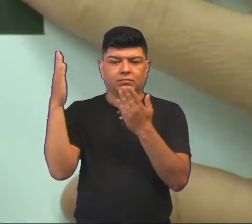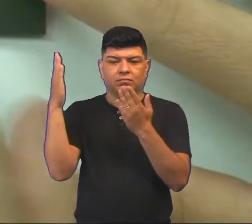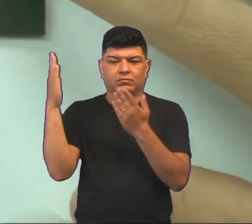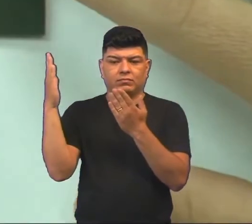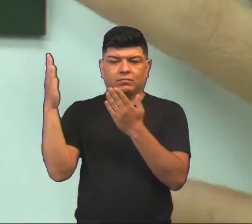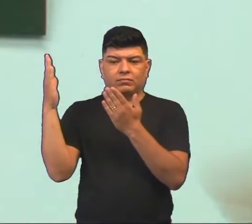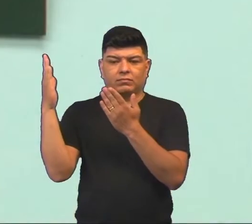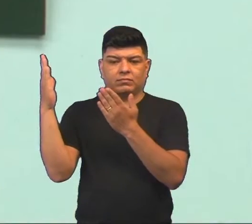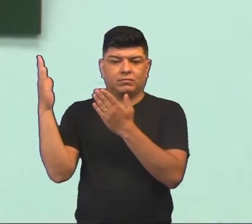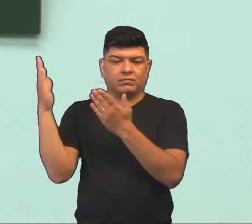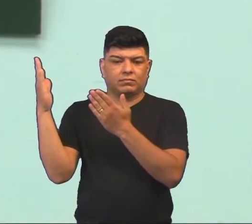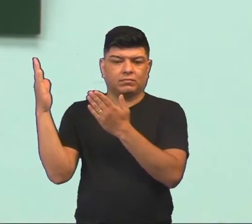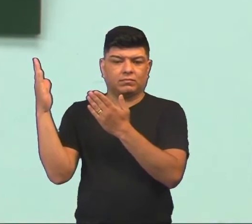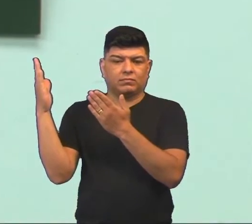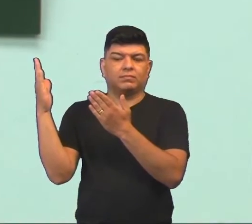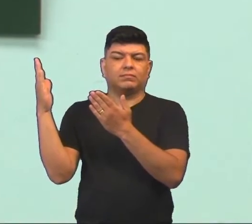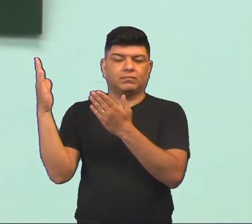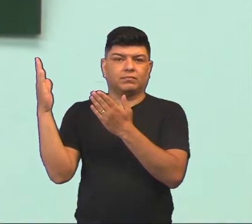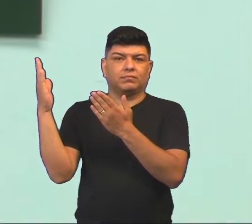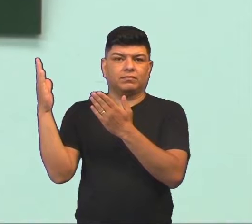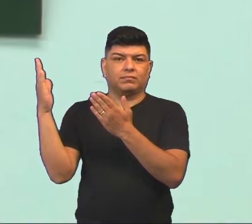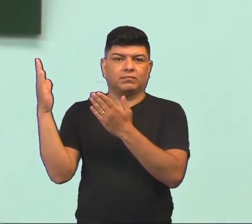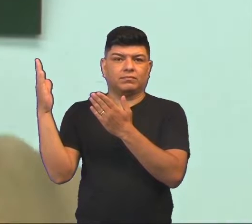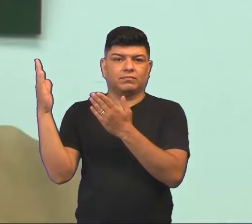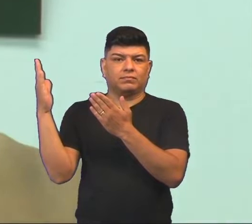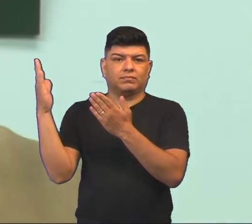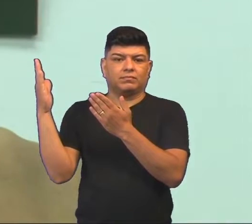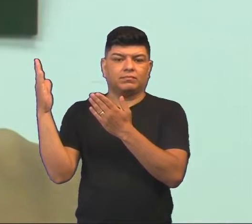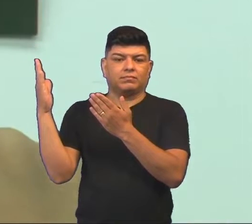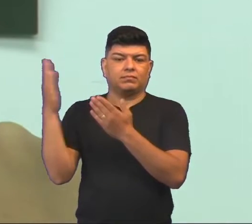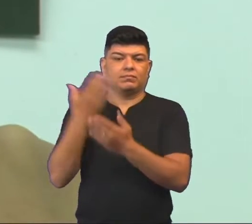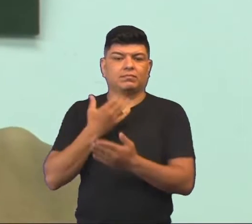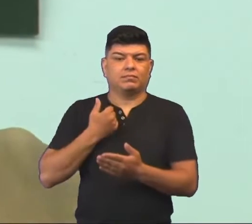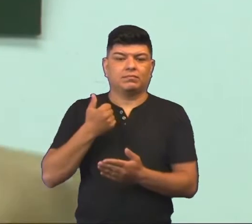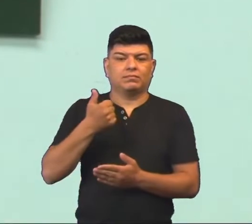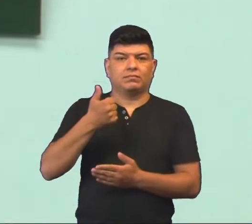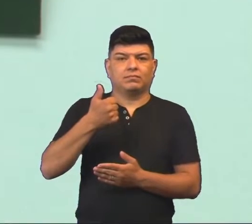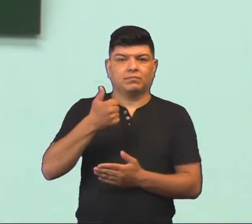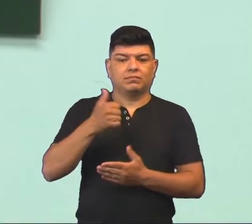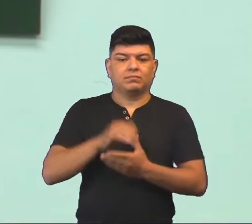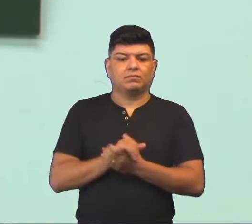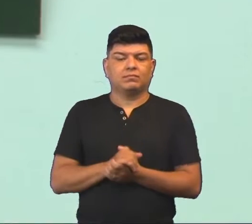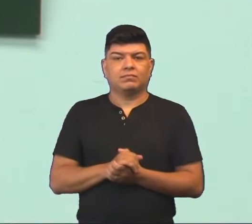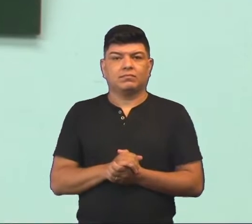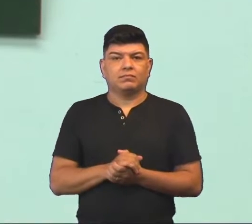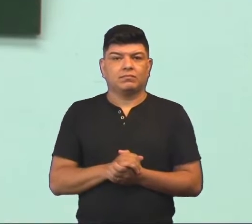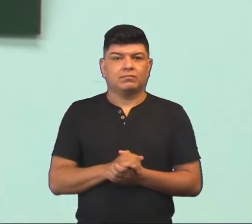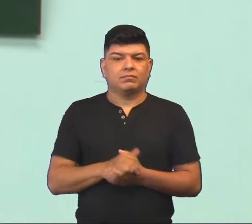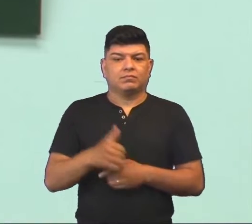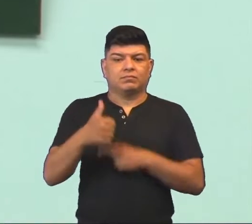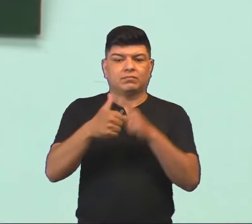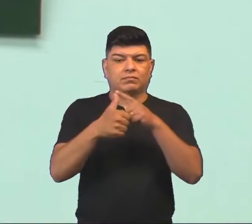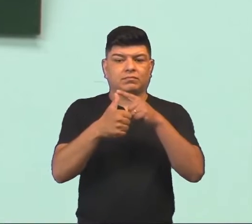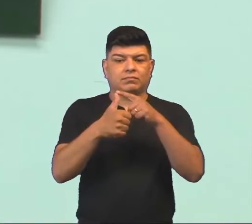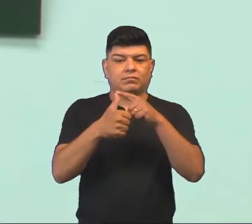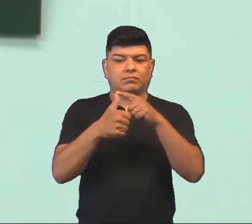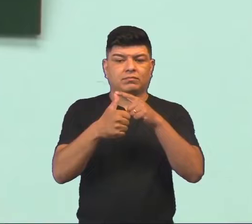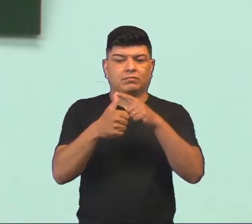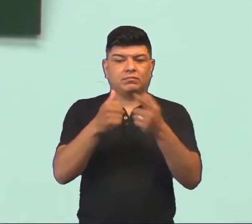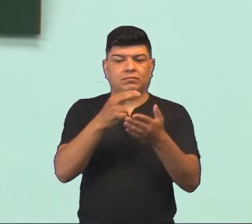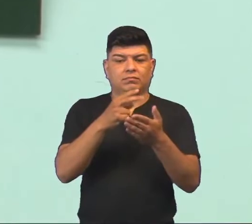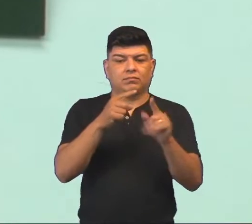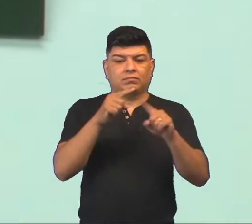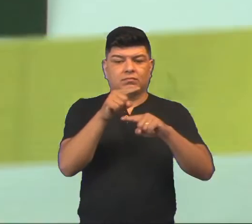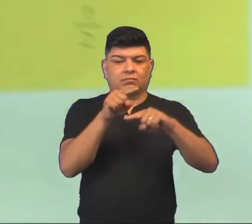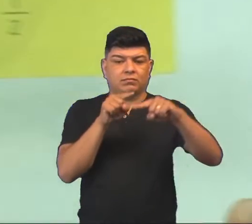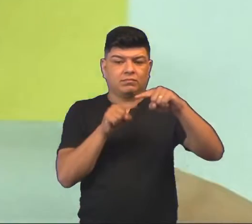fica melhor representado aqui com essa cor mais escura. Então, aqui é o inteiro, tá? Esse inteiro, se eu for dividir